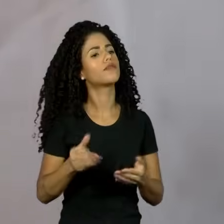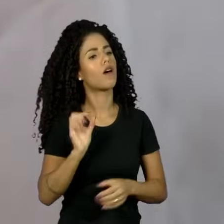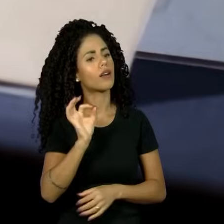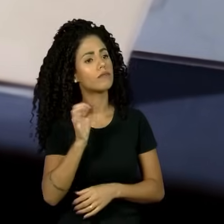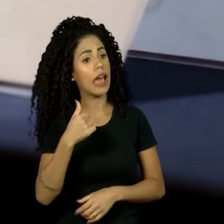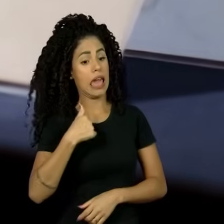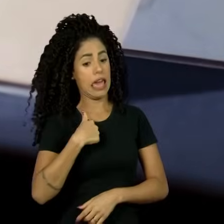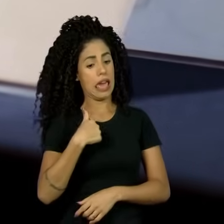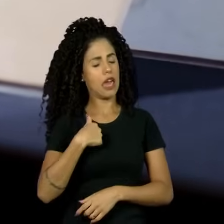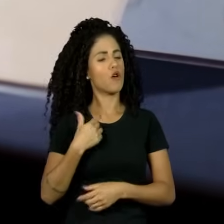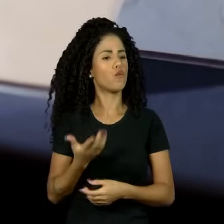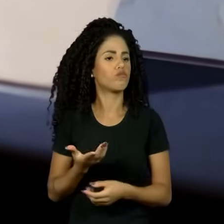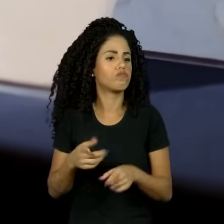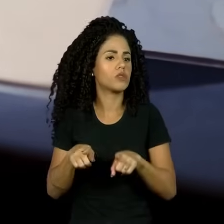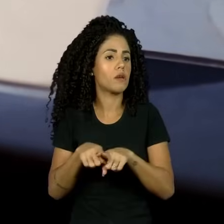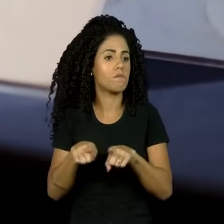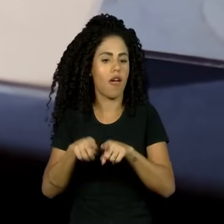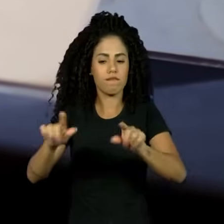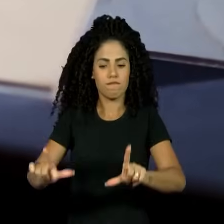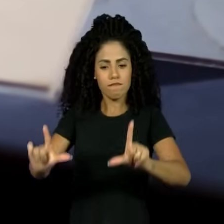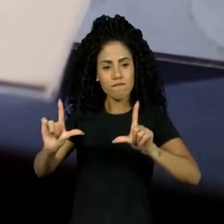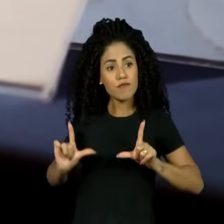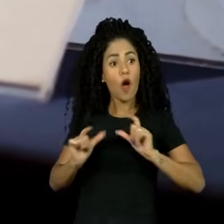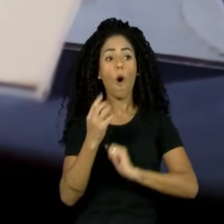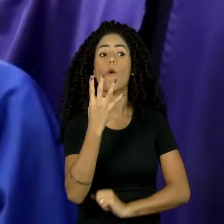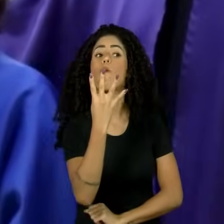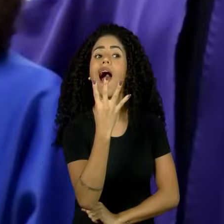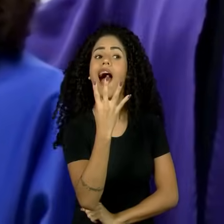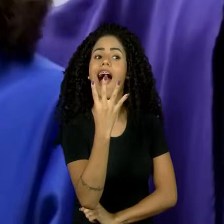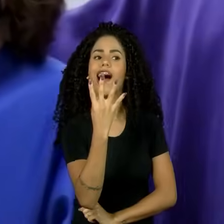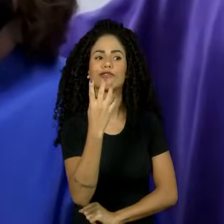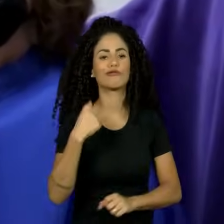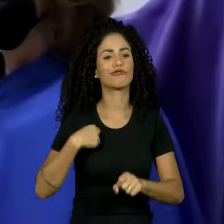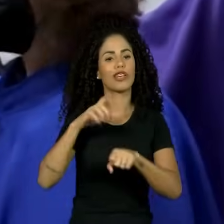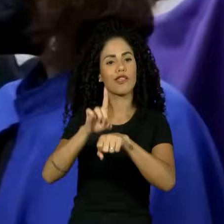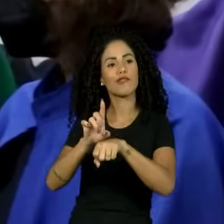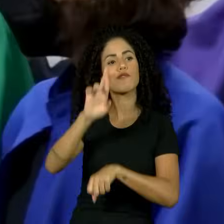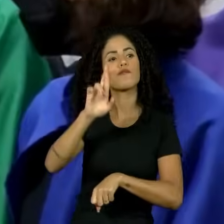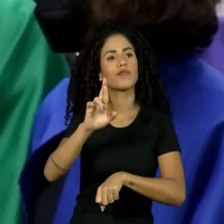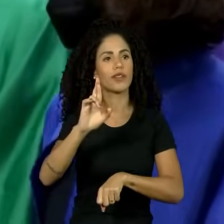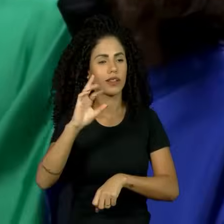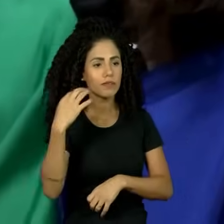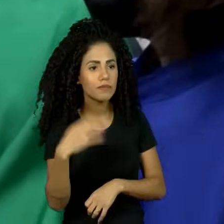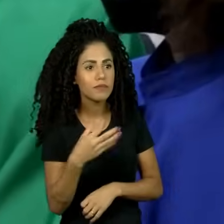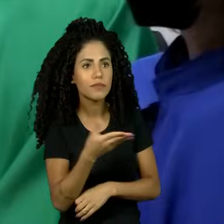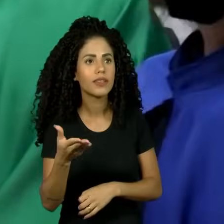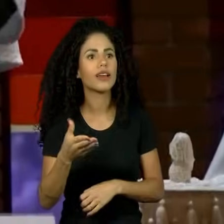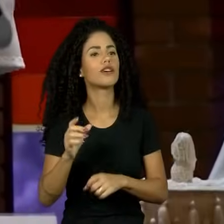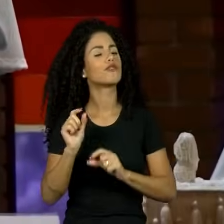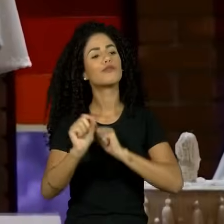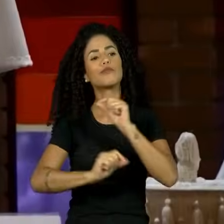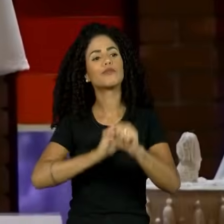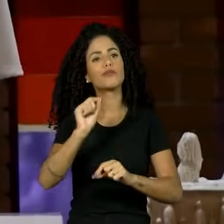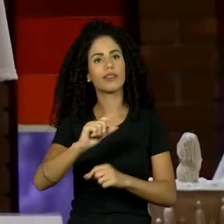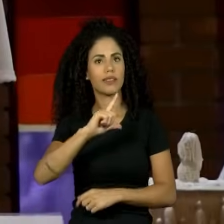eu recebi 4 títulos de doutor honoris causa por